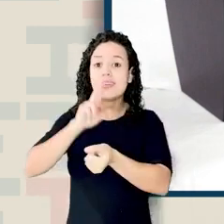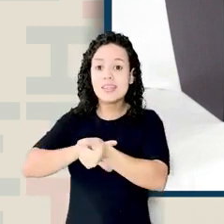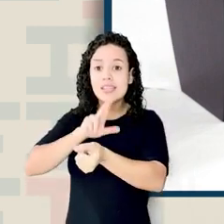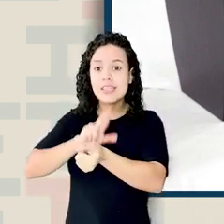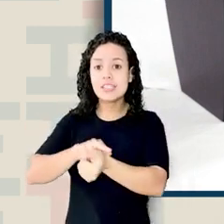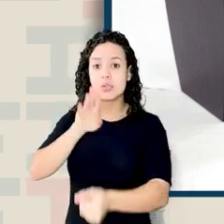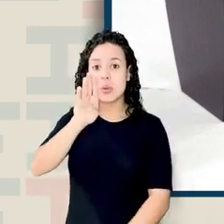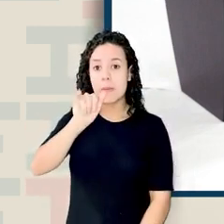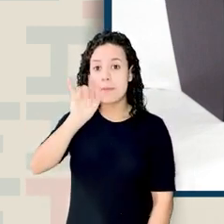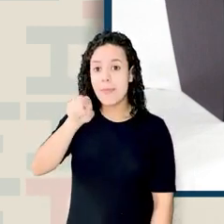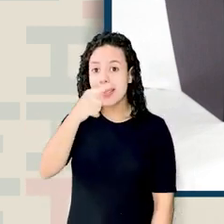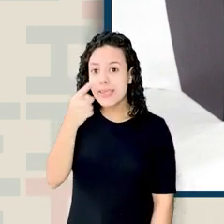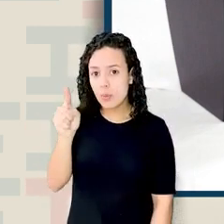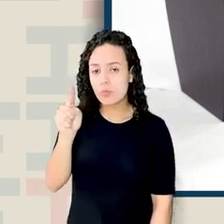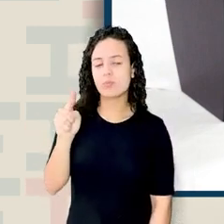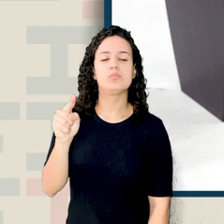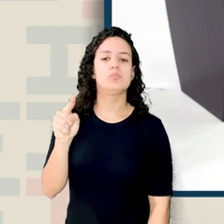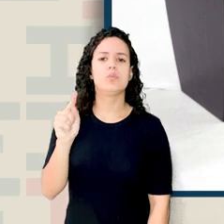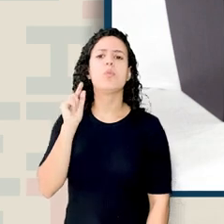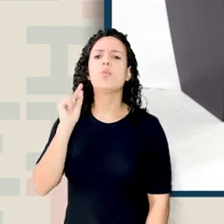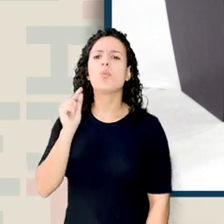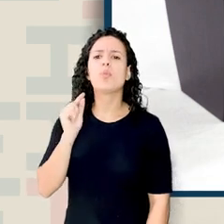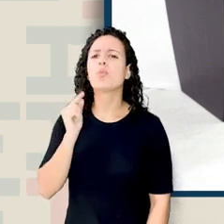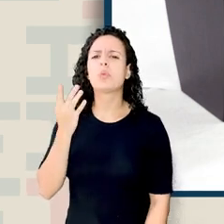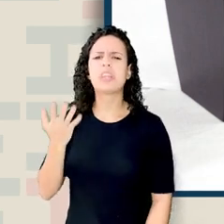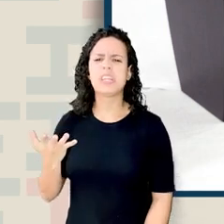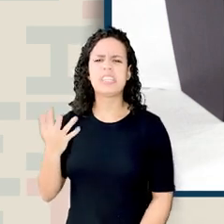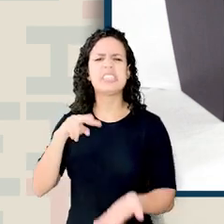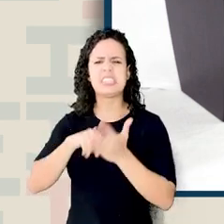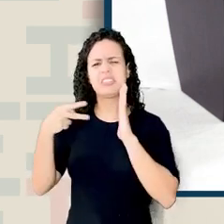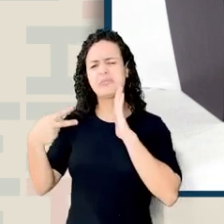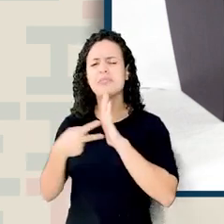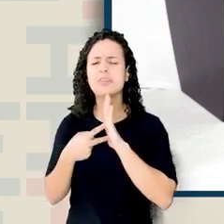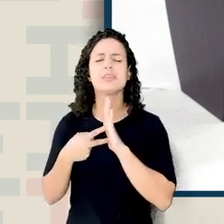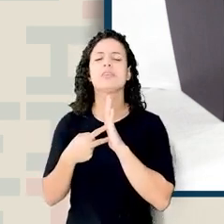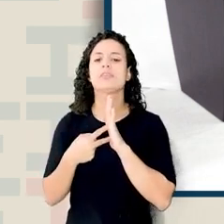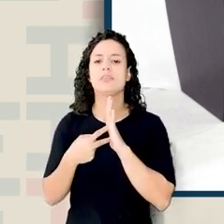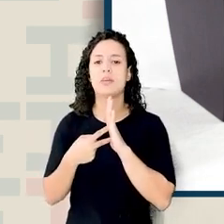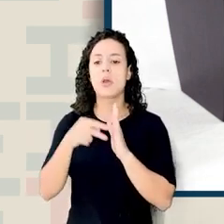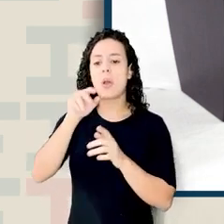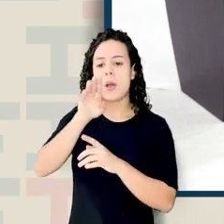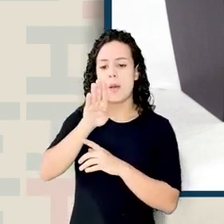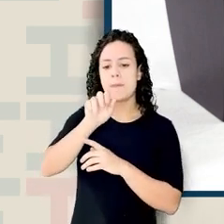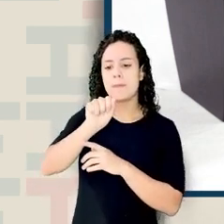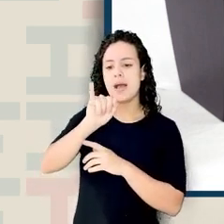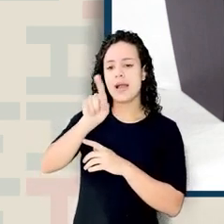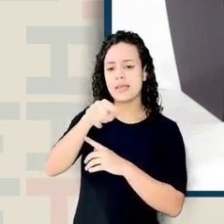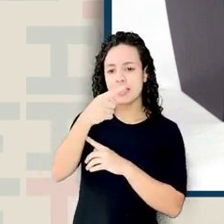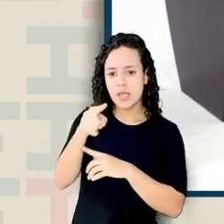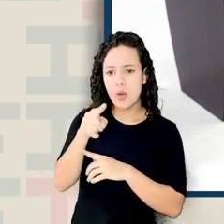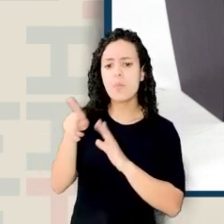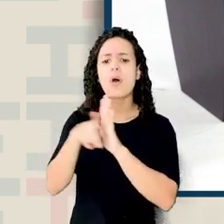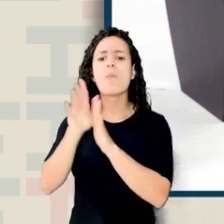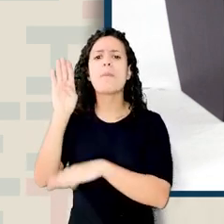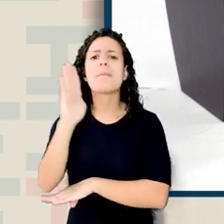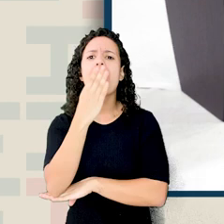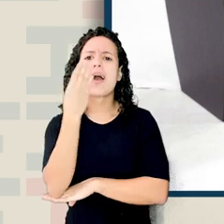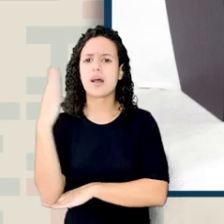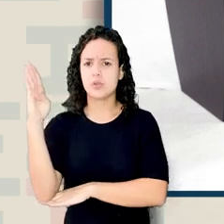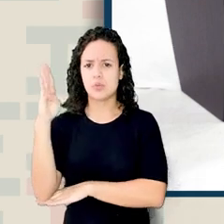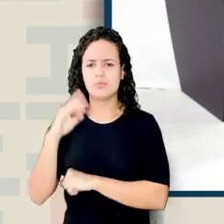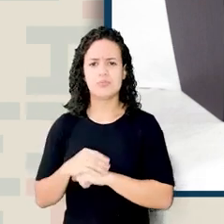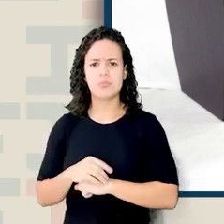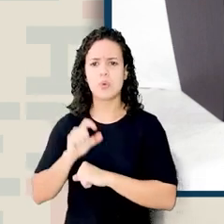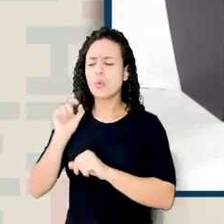rítmico de baião, o que é que ele vai chamar de baião de maracatu. O que o